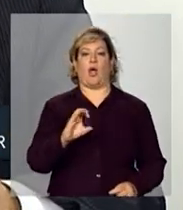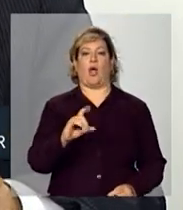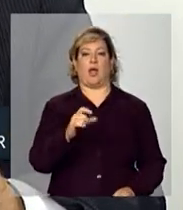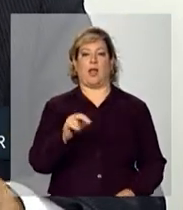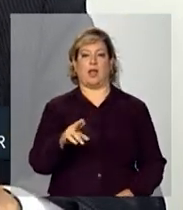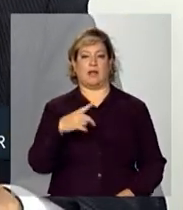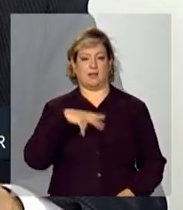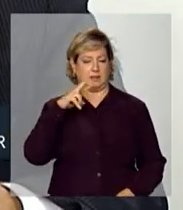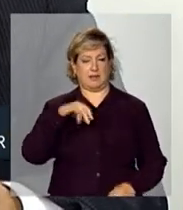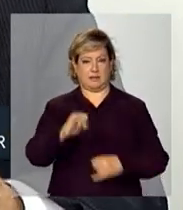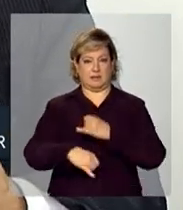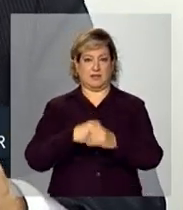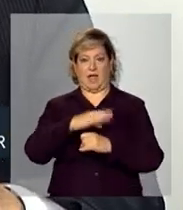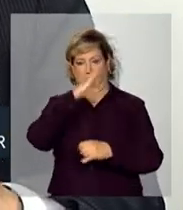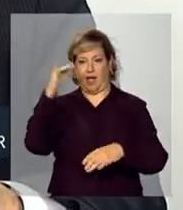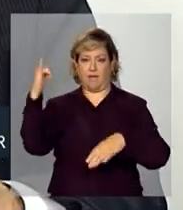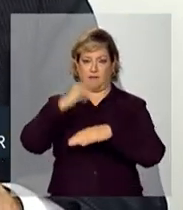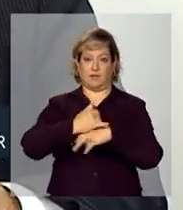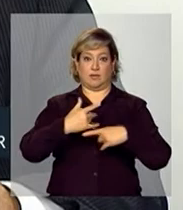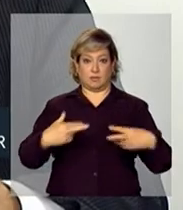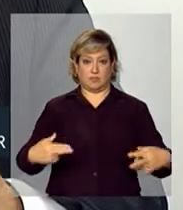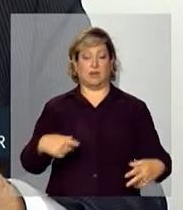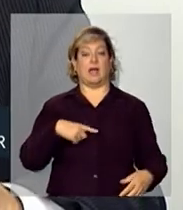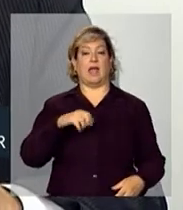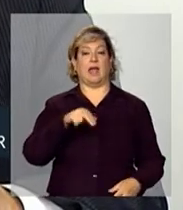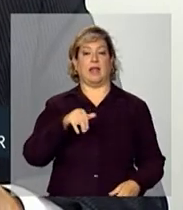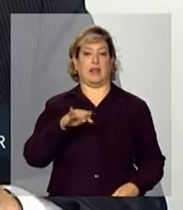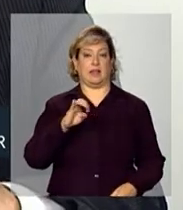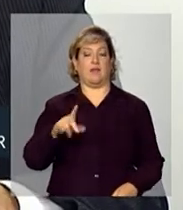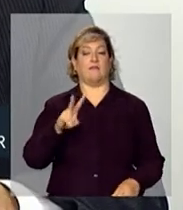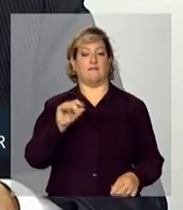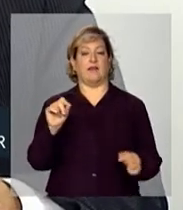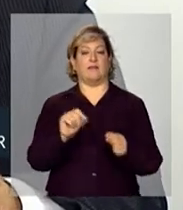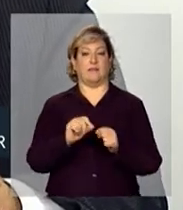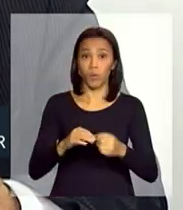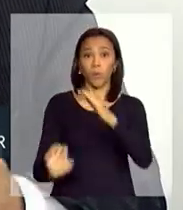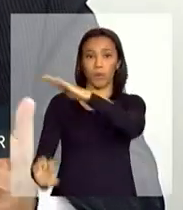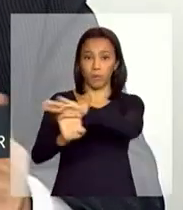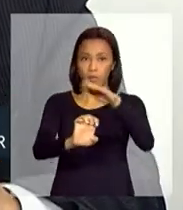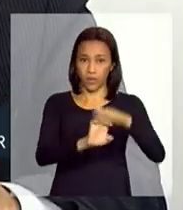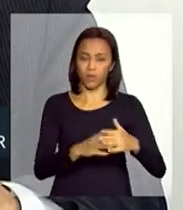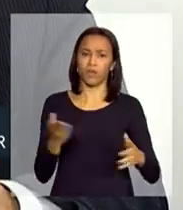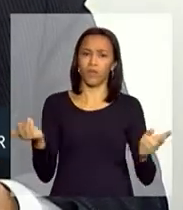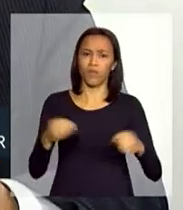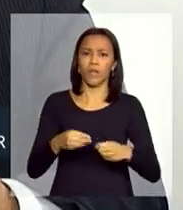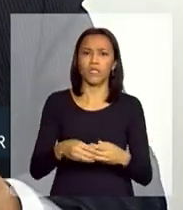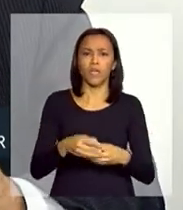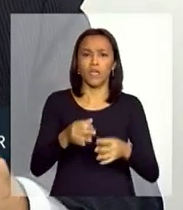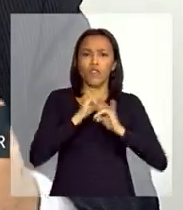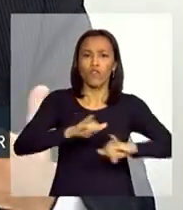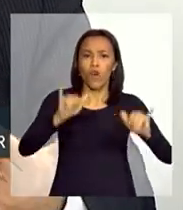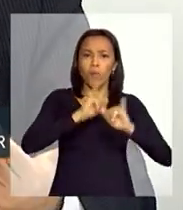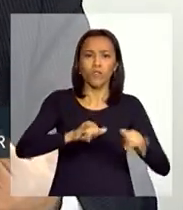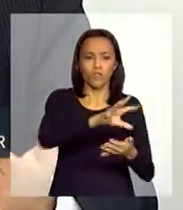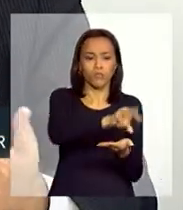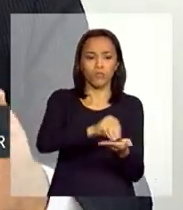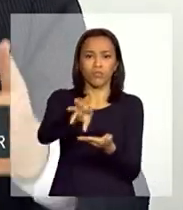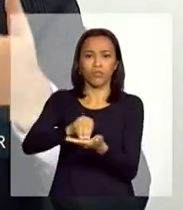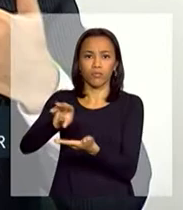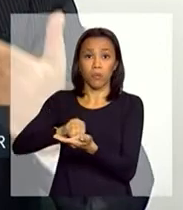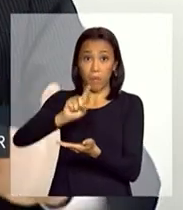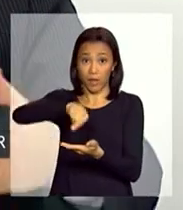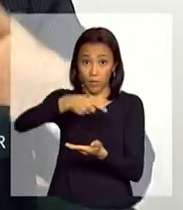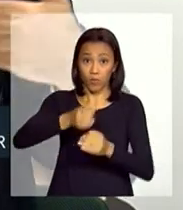no sistema aéreo Anatel também vai credenciar uma empresa para que faça a coleta de informações para divulgar